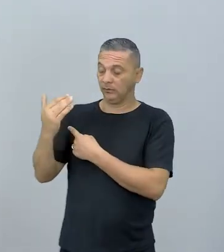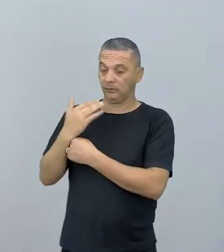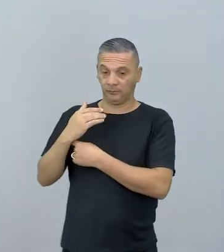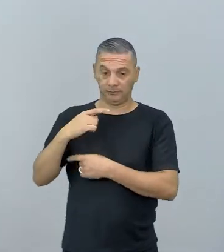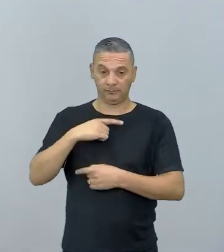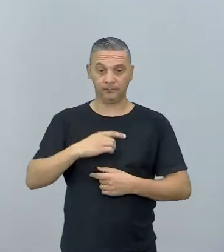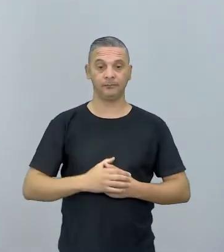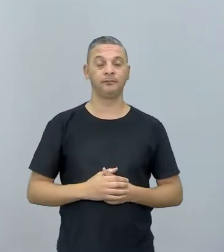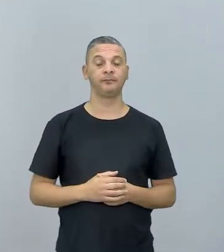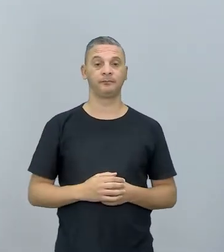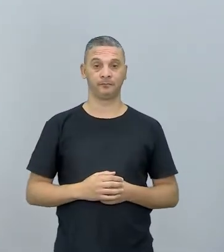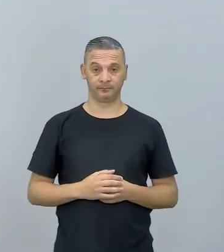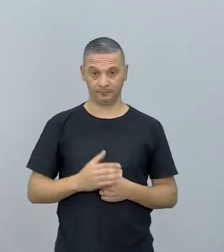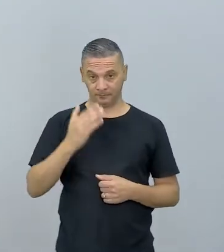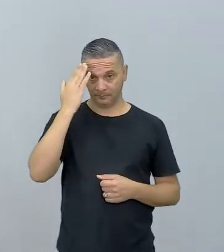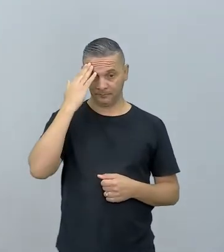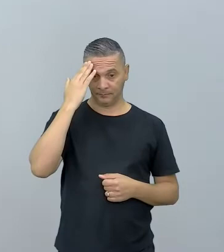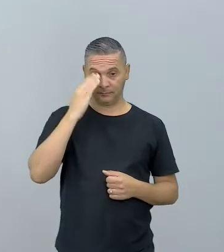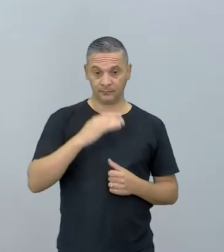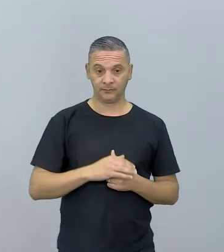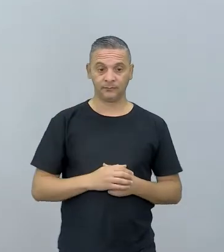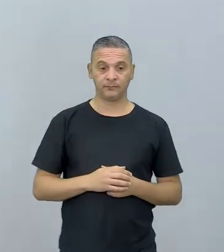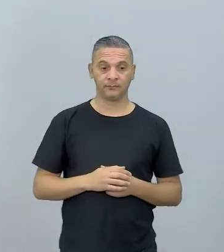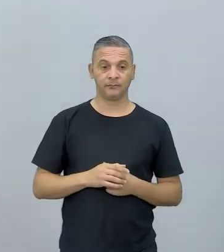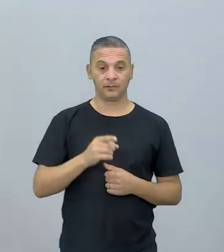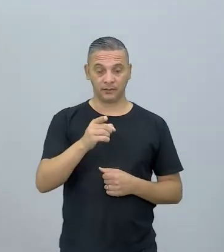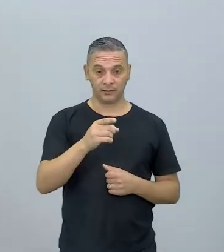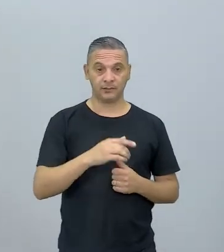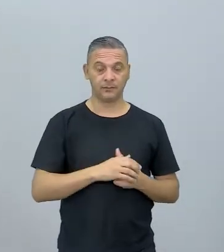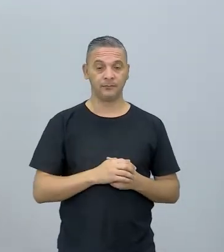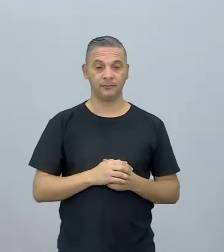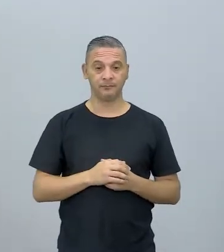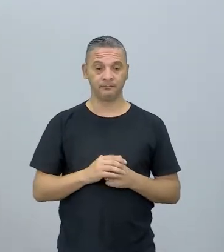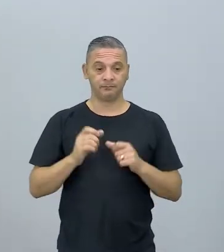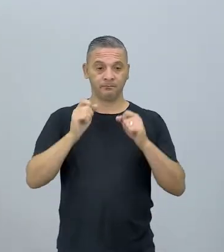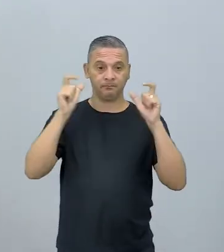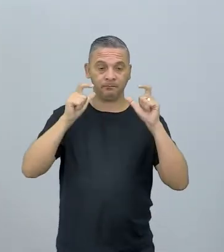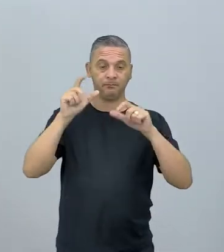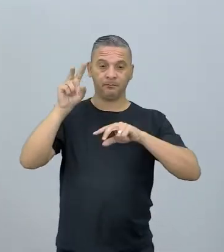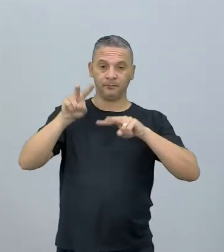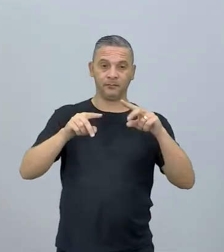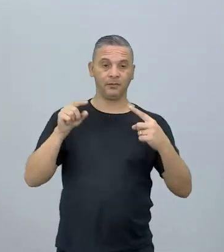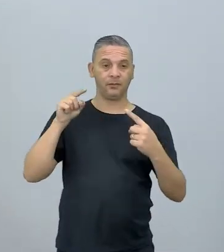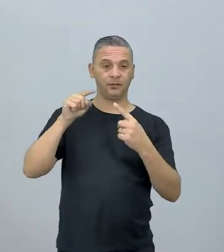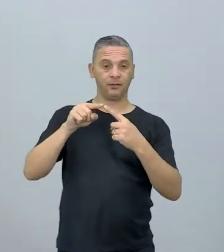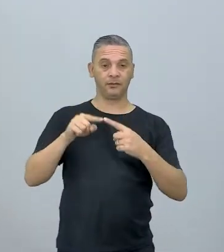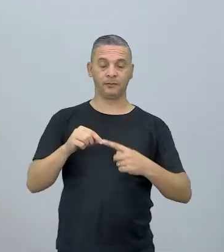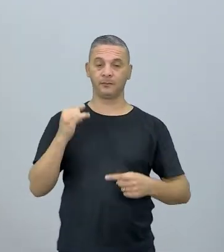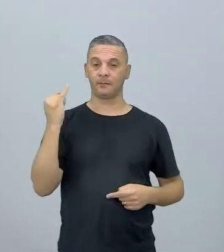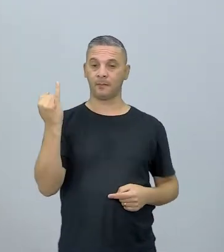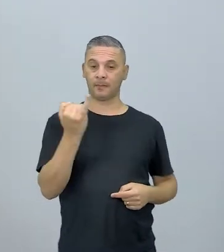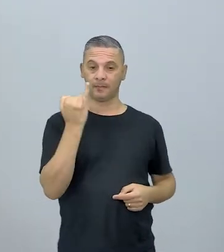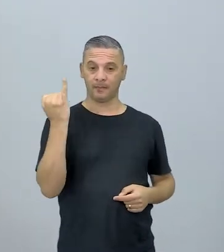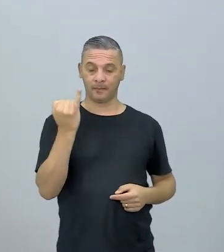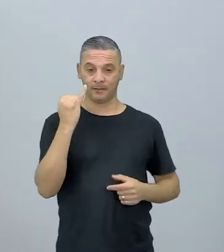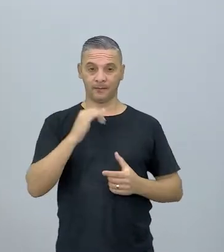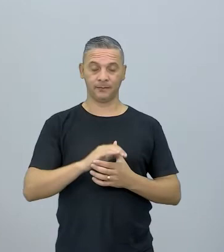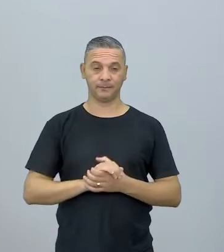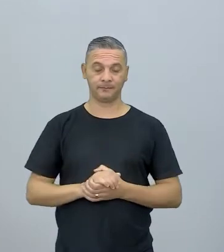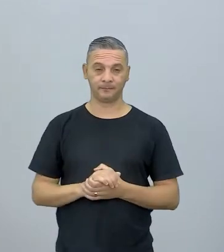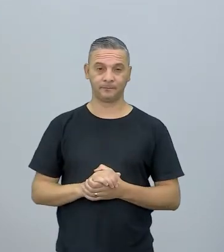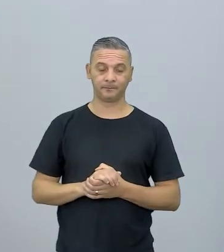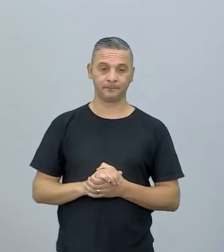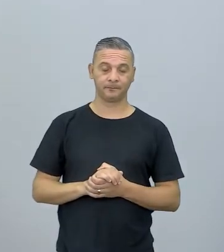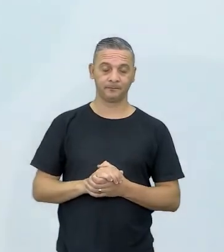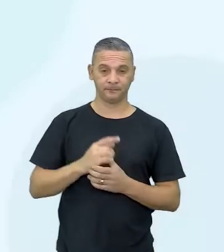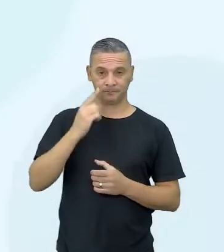forma. Tá bom, pessoal? Espero que vocês tenham se ligado aí na importância. Eu vou passando aqui mais alguns slides,